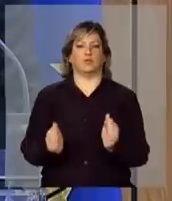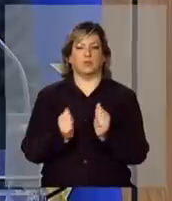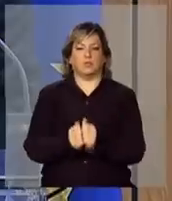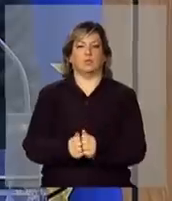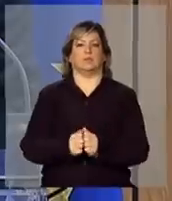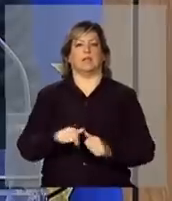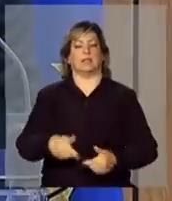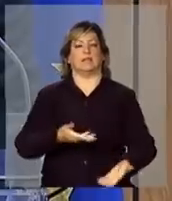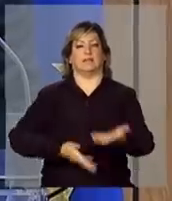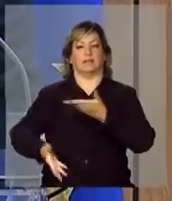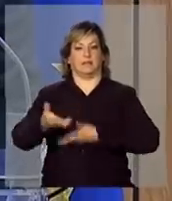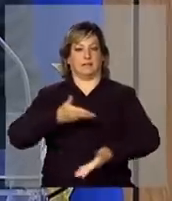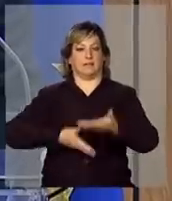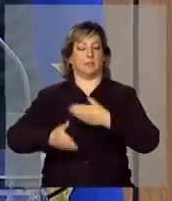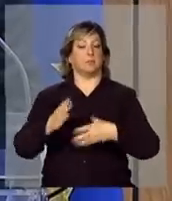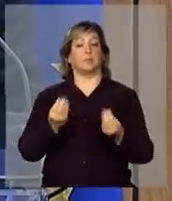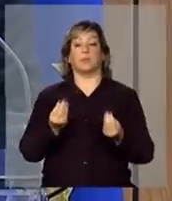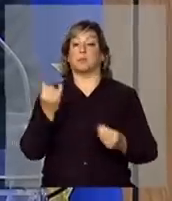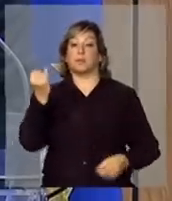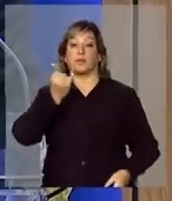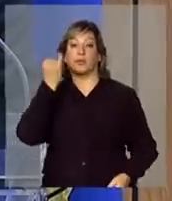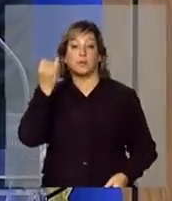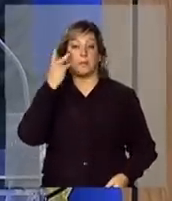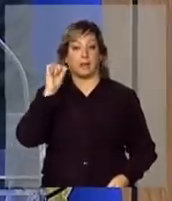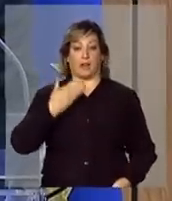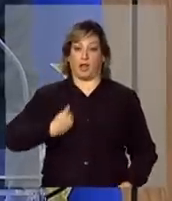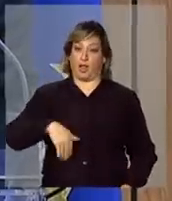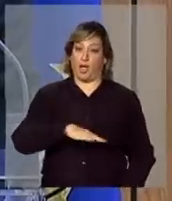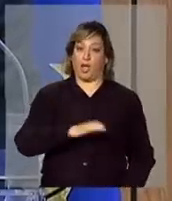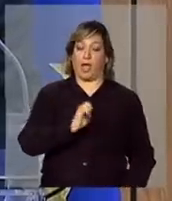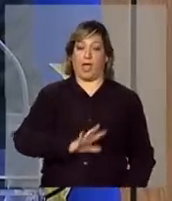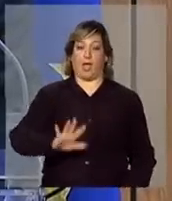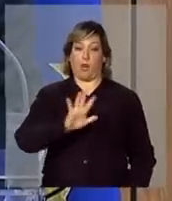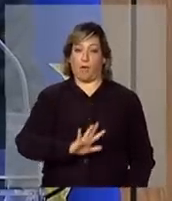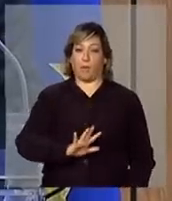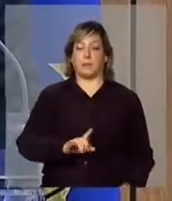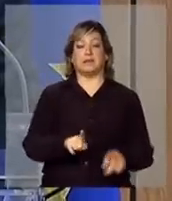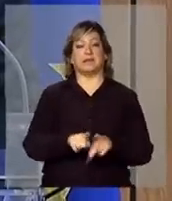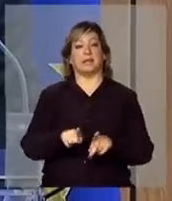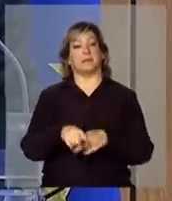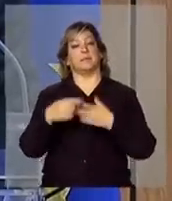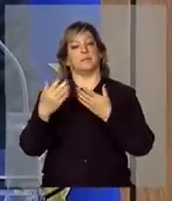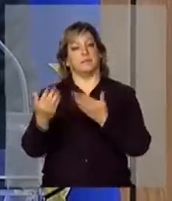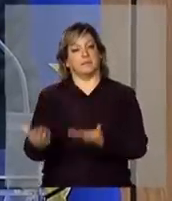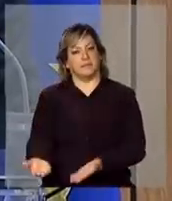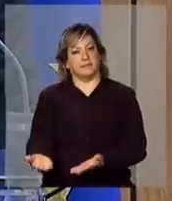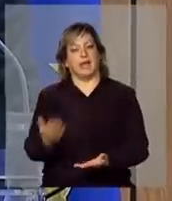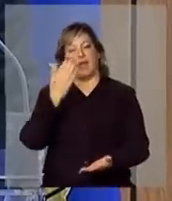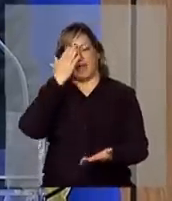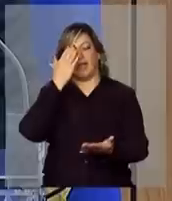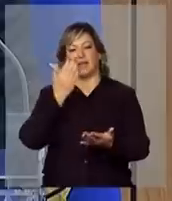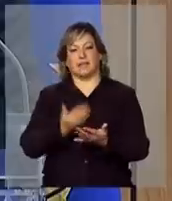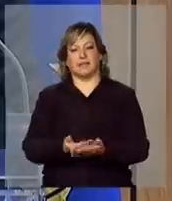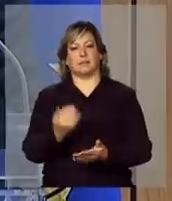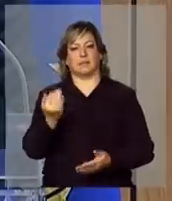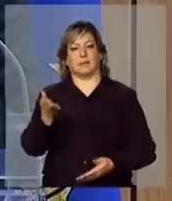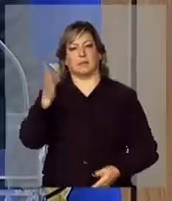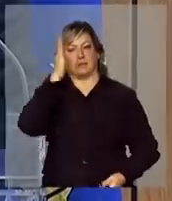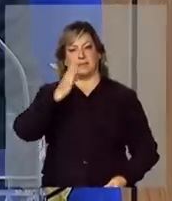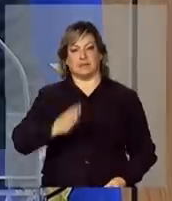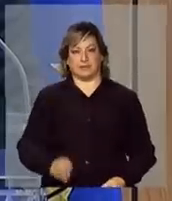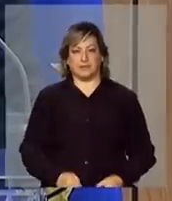nesta relação tão importante para nós, Europa, e também, acreditamos, para o